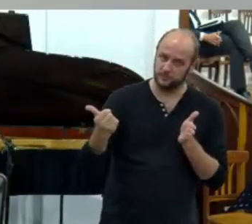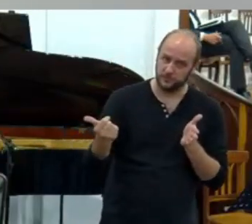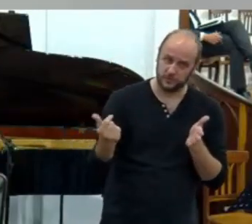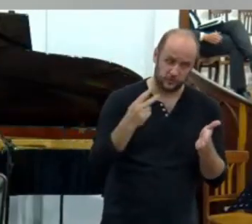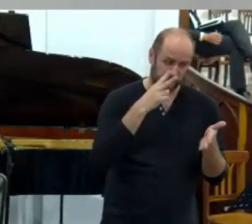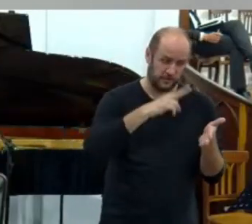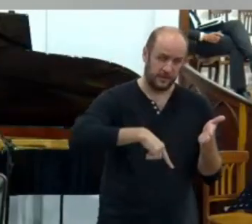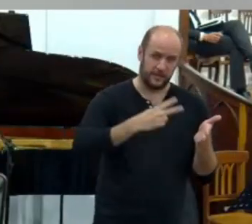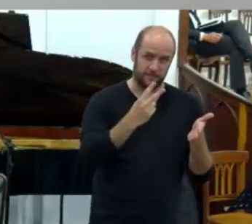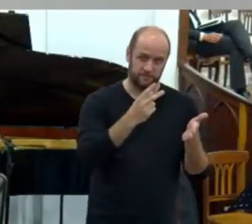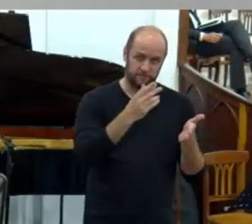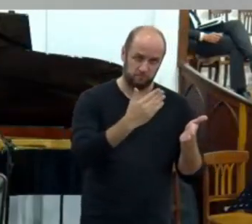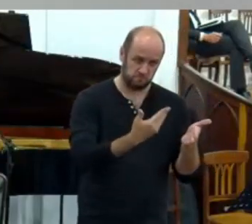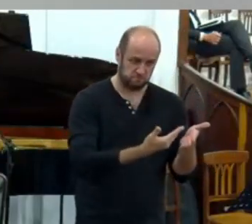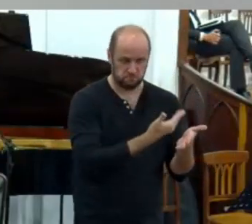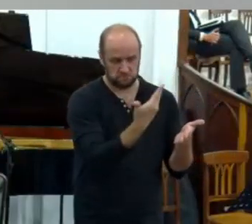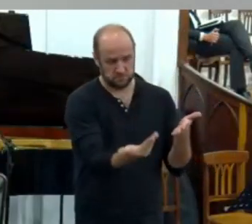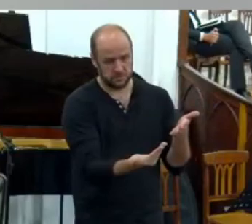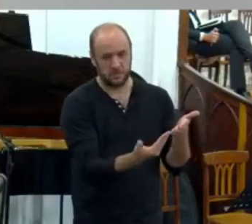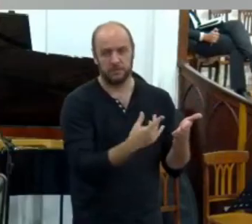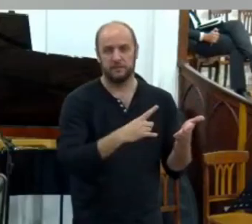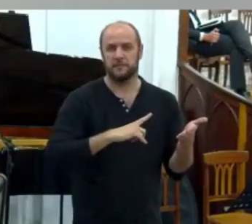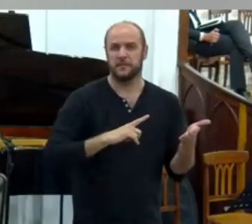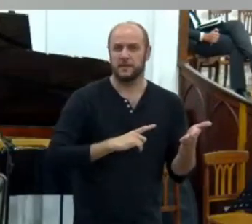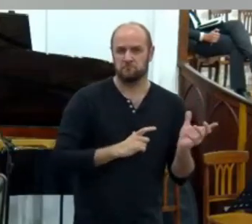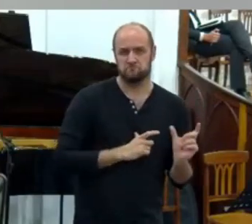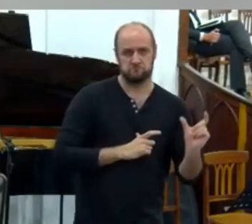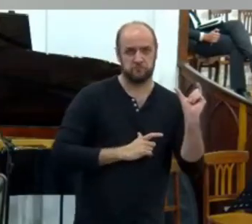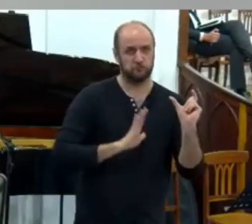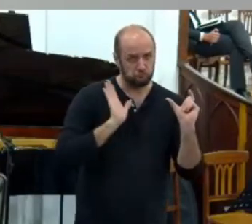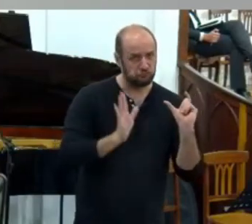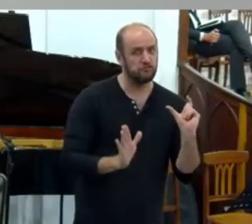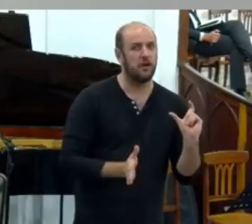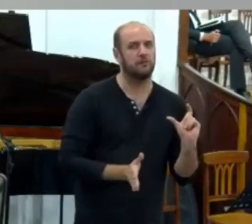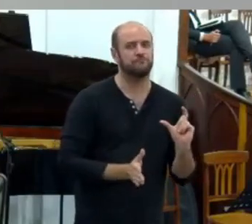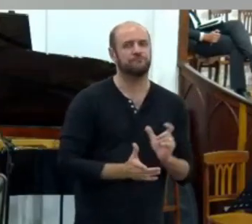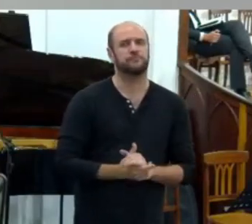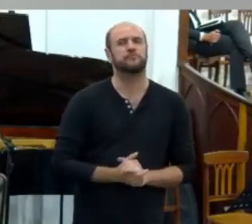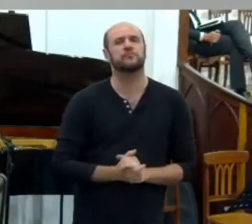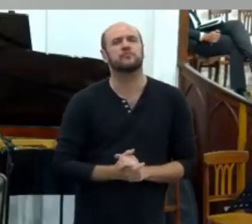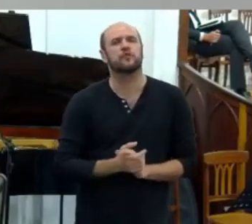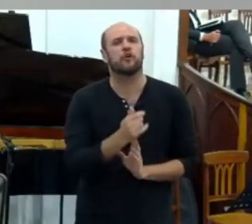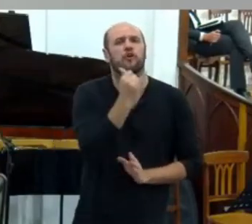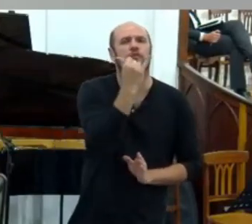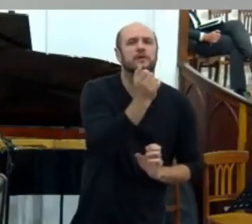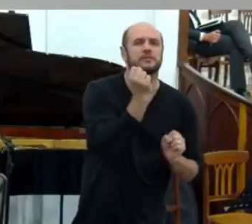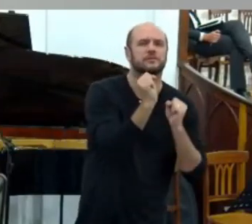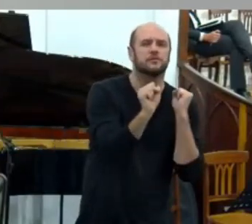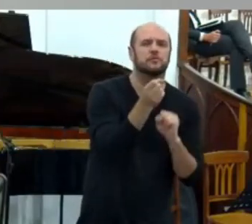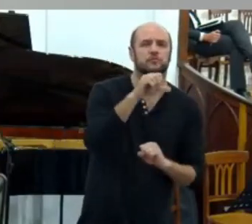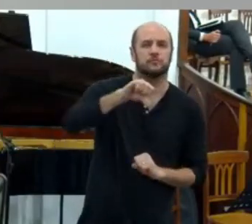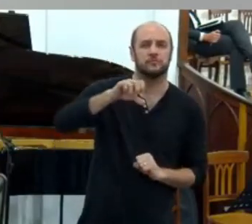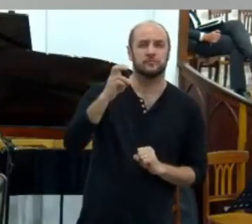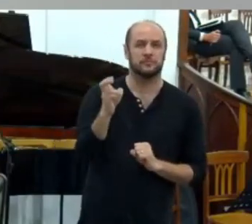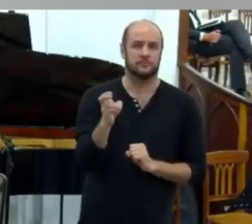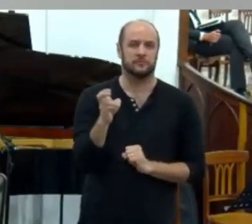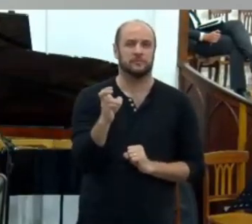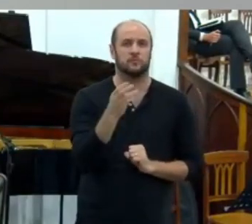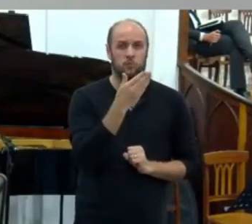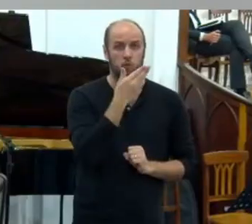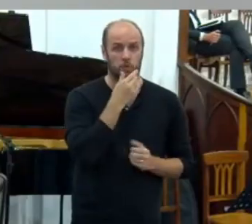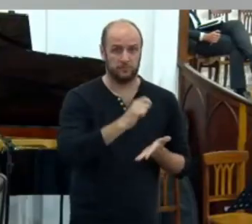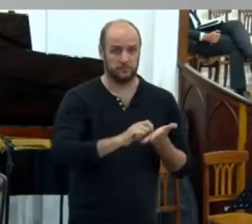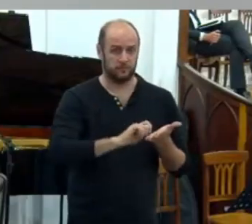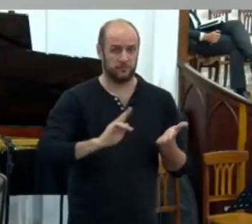página da sua Bíblia, você vai perceber que aqui, ao mencionar o Salmo 95, o autor aos